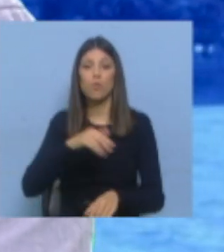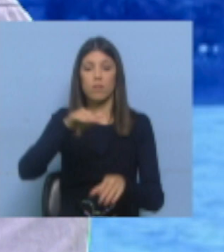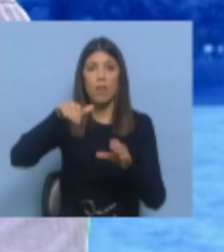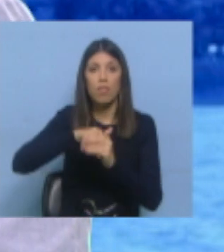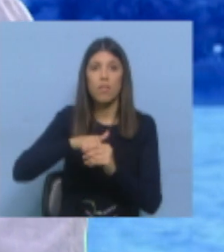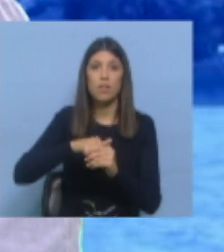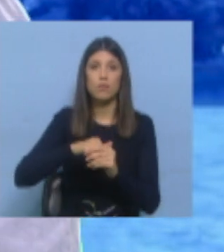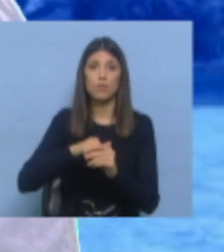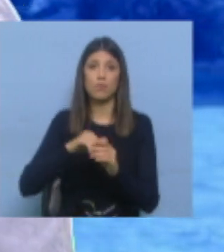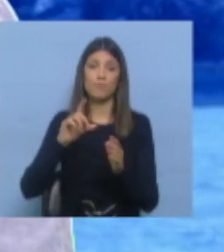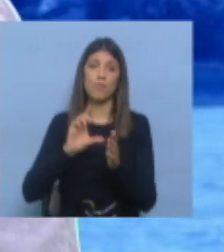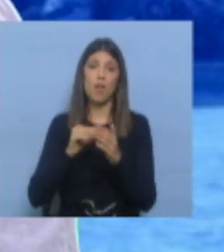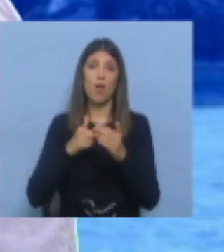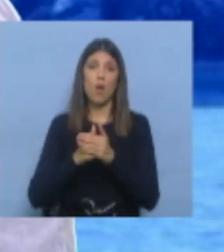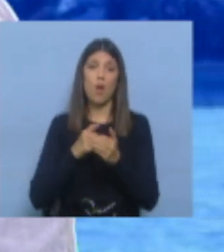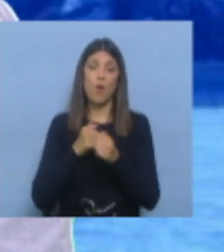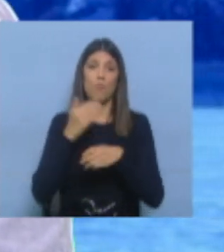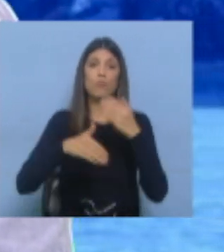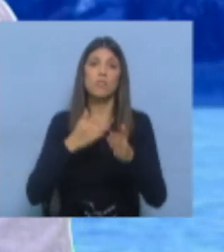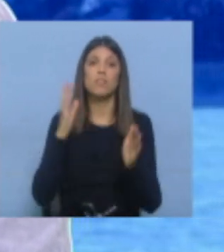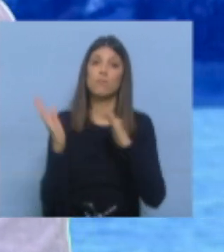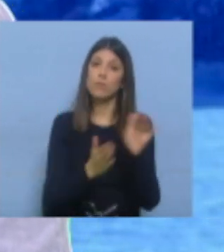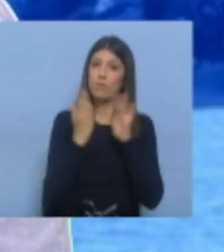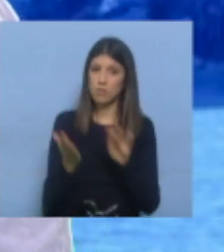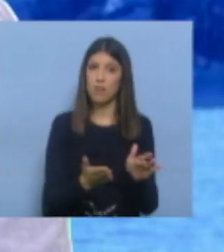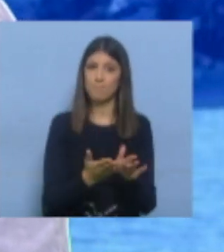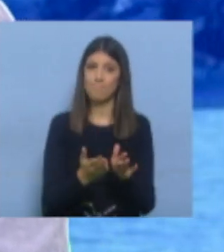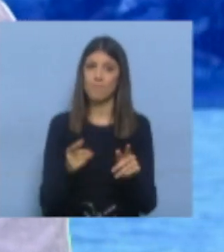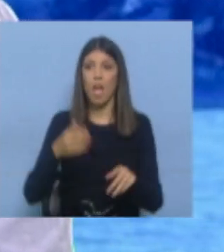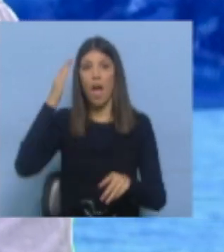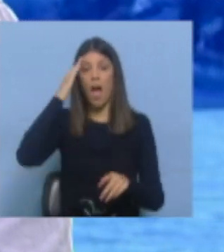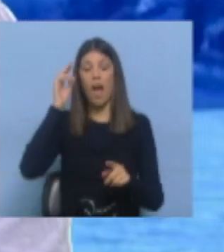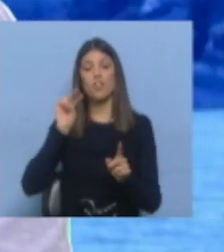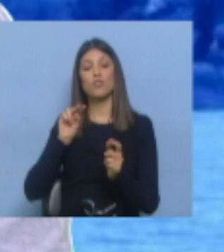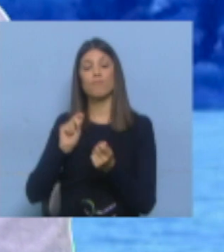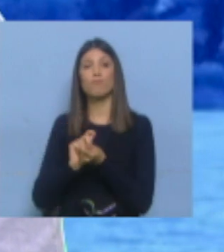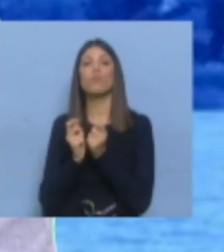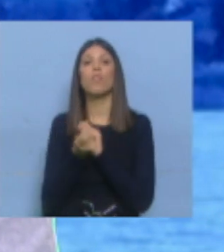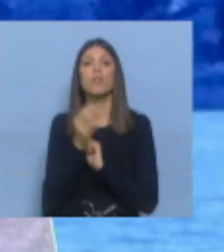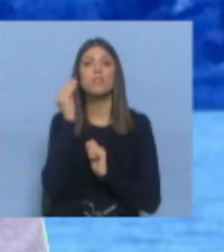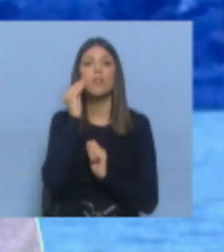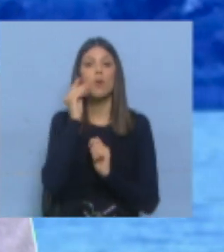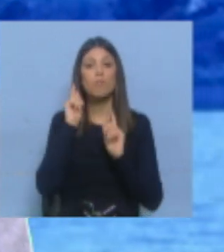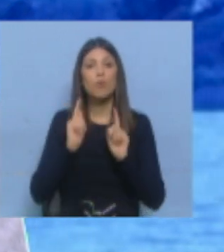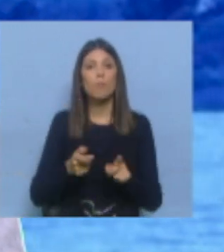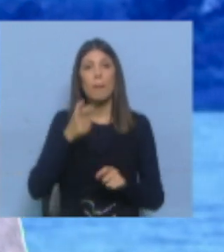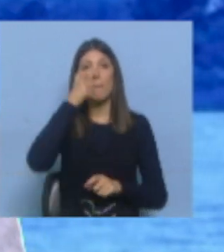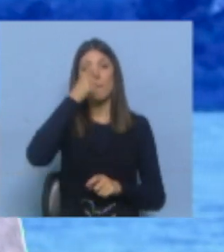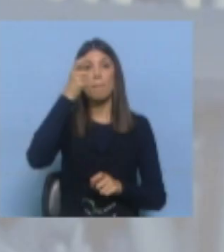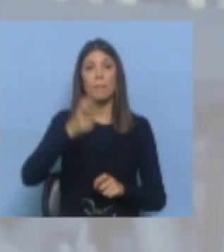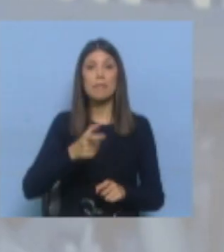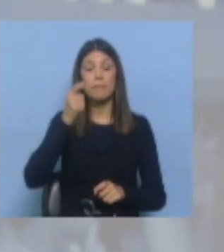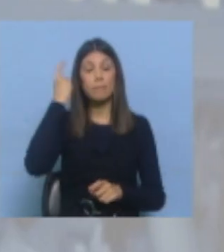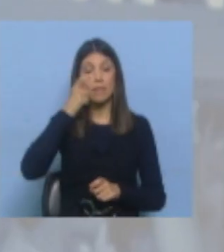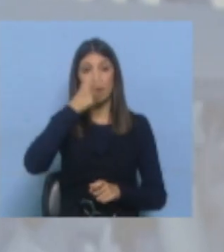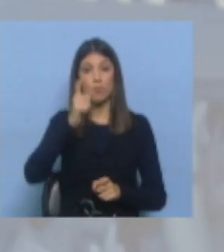processo de produção. E então vem um bocadinho por aí. Eu acho que esta mudança começa naquilo que nós podemos fazer de forma pequena enquanto consumidores. Trabalhar também os